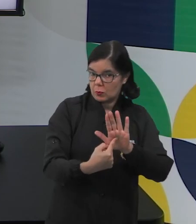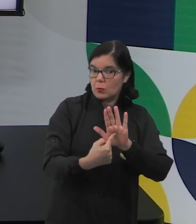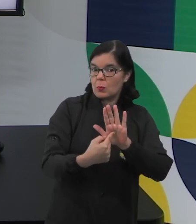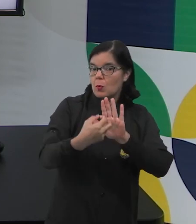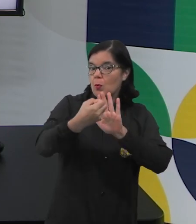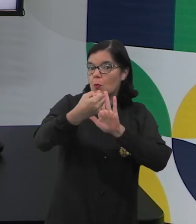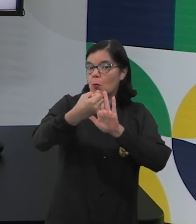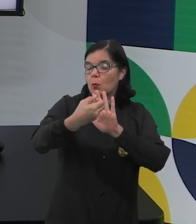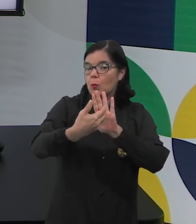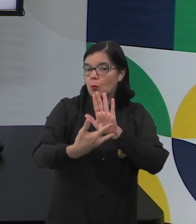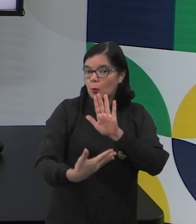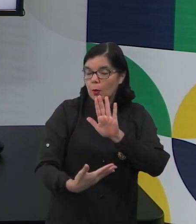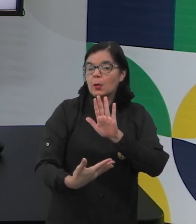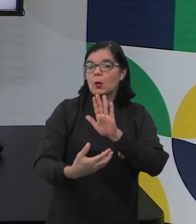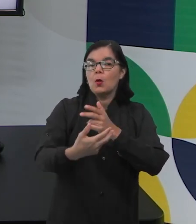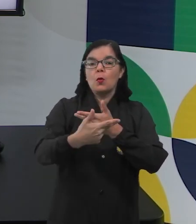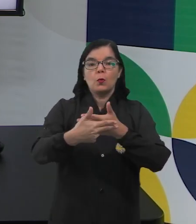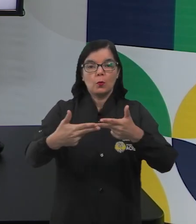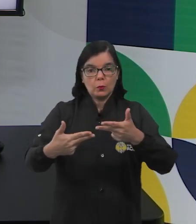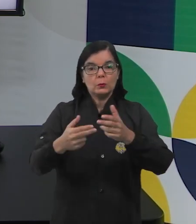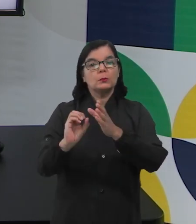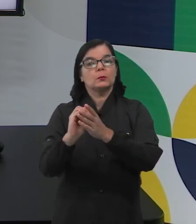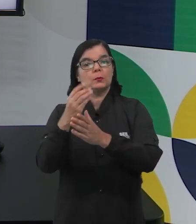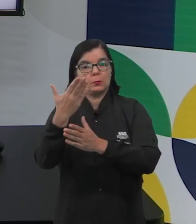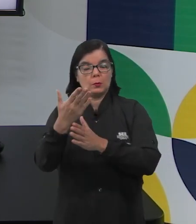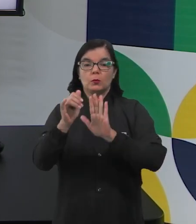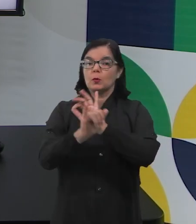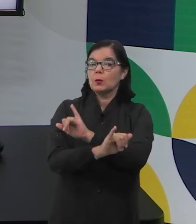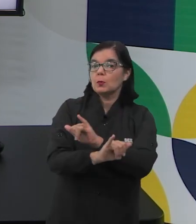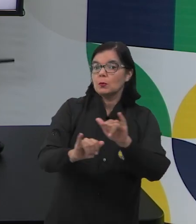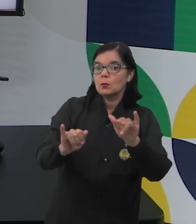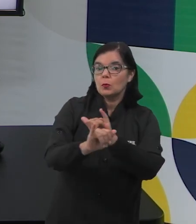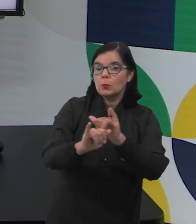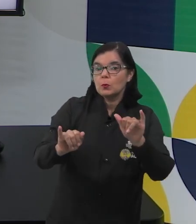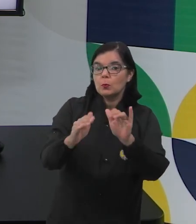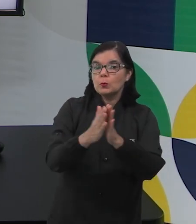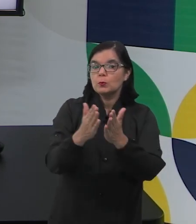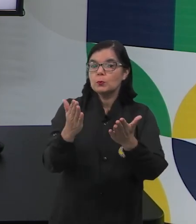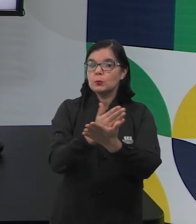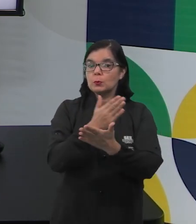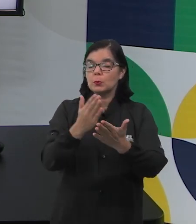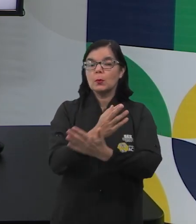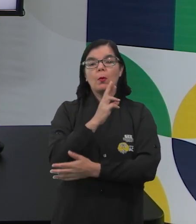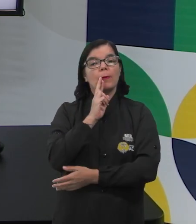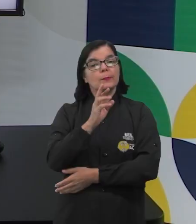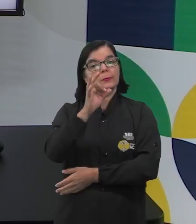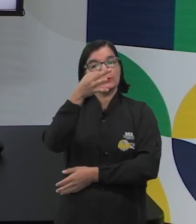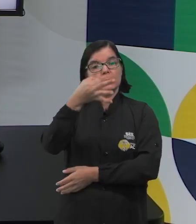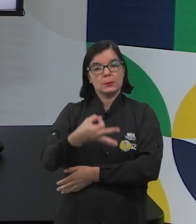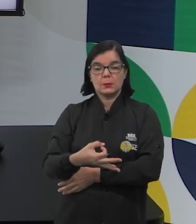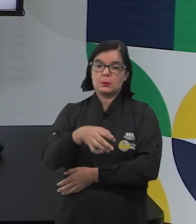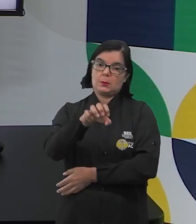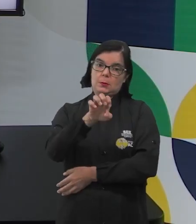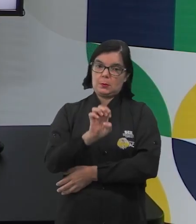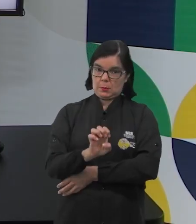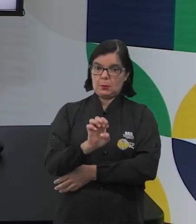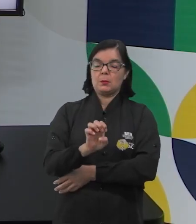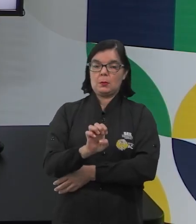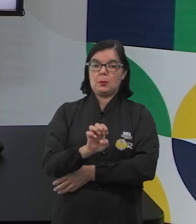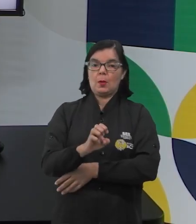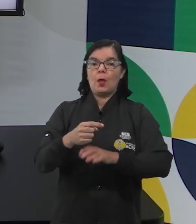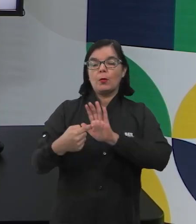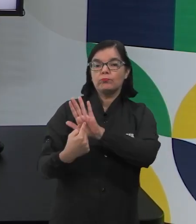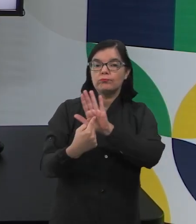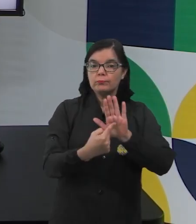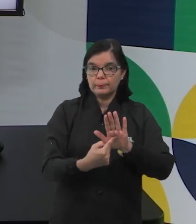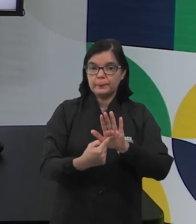fatos, questões factuais de publicação sobre aquela obra. Então a resposta correta é a letra E,